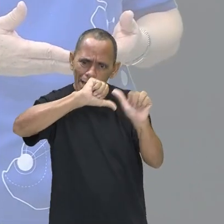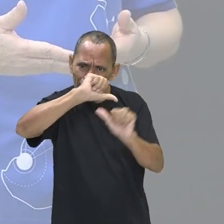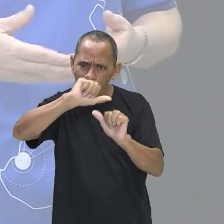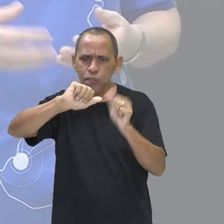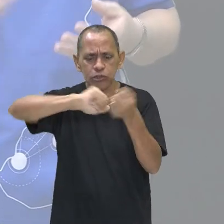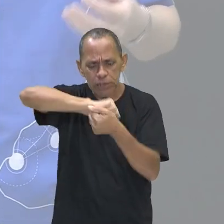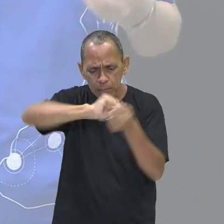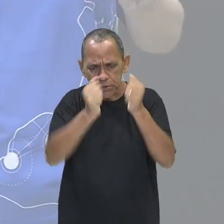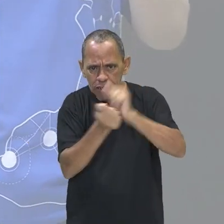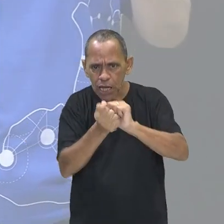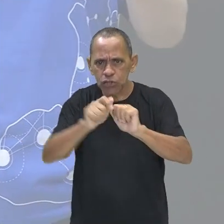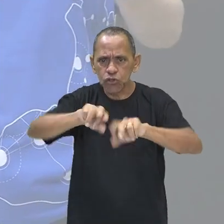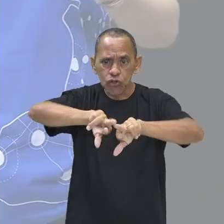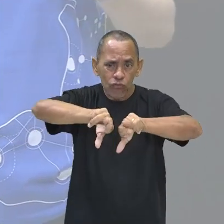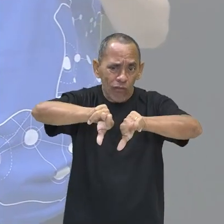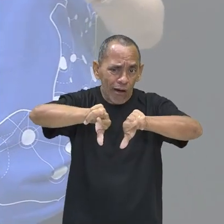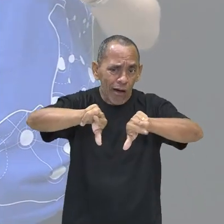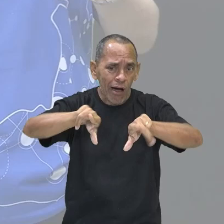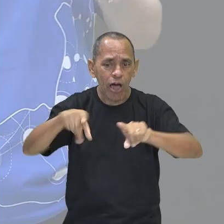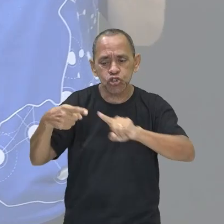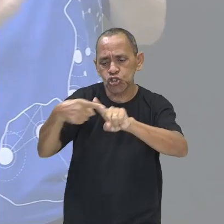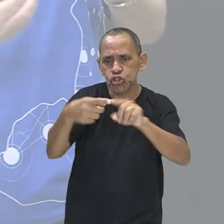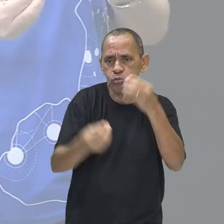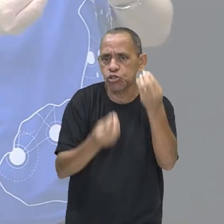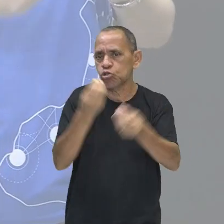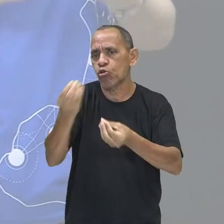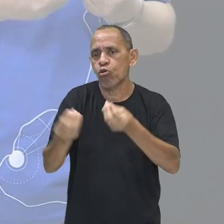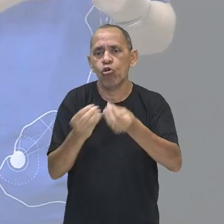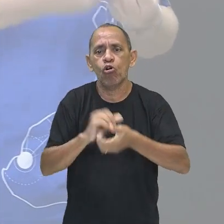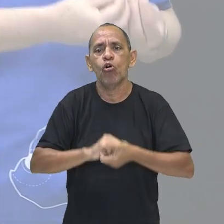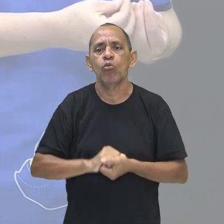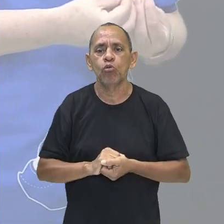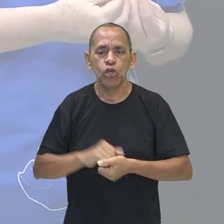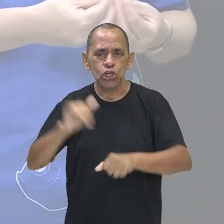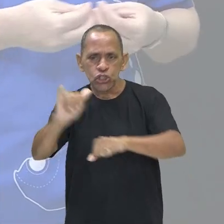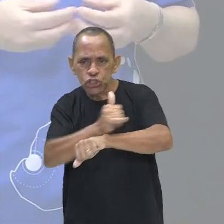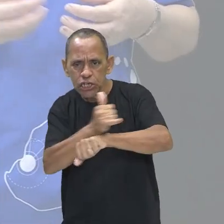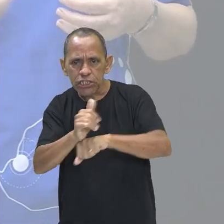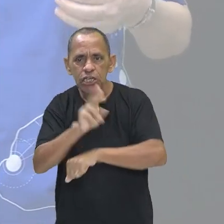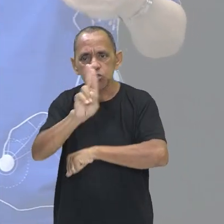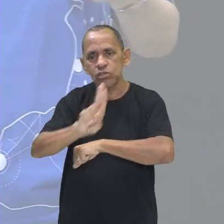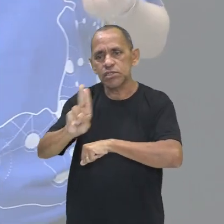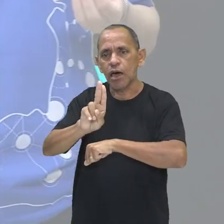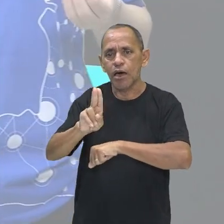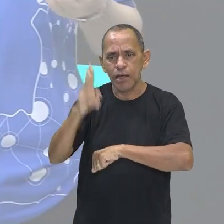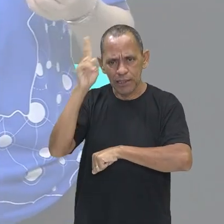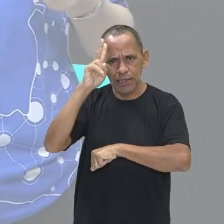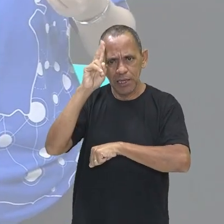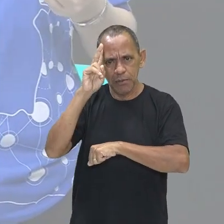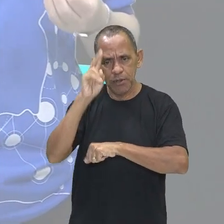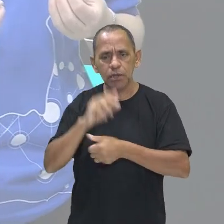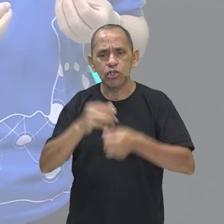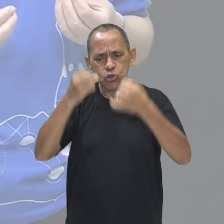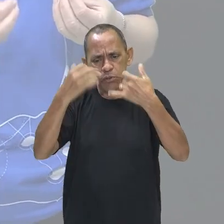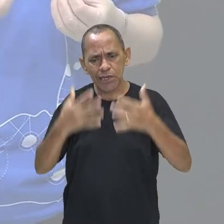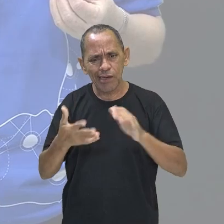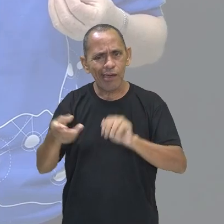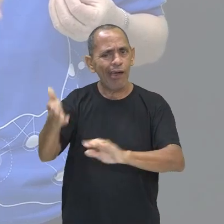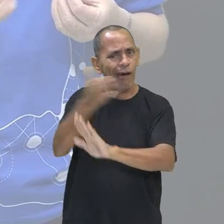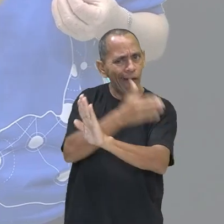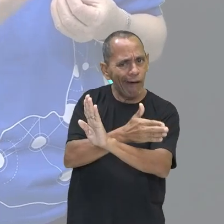trava-língua, isso, como eu falei para vocês, foi criado, a Bossa Nova foi criado pelos jovens, né, da classe